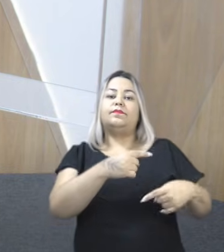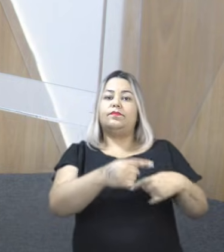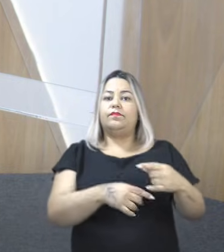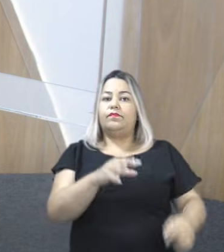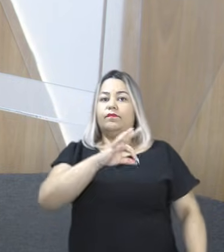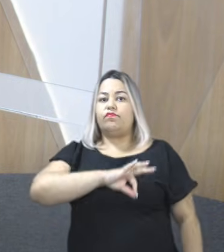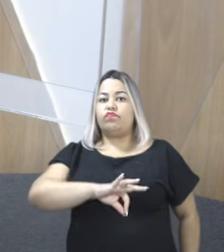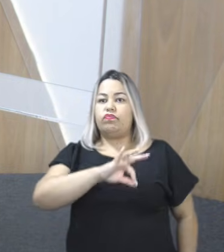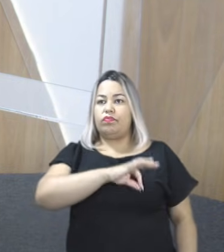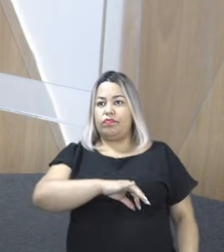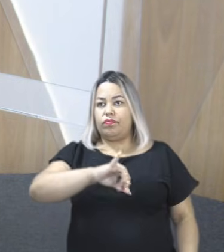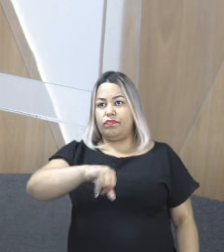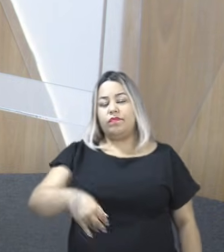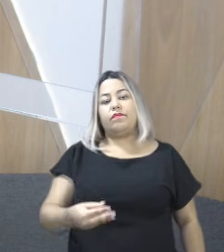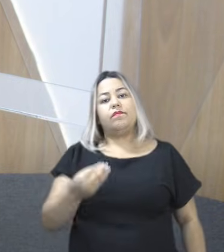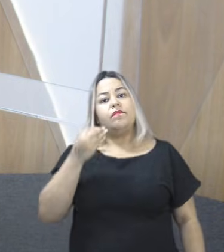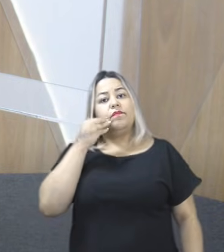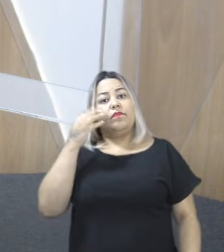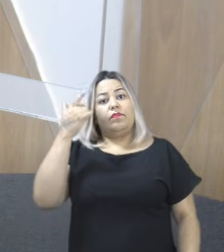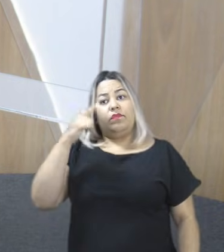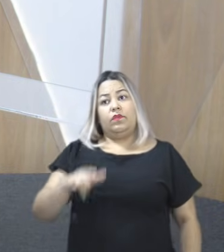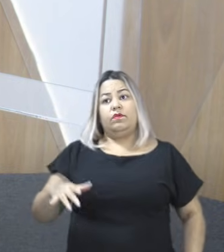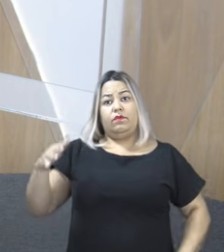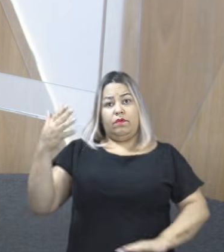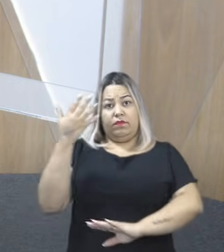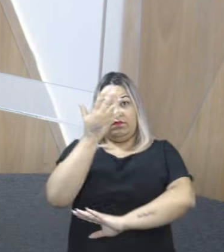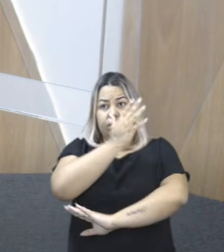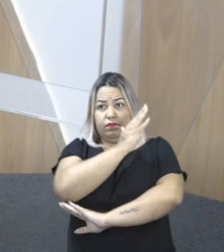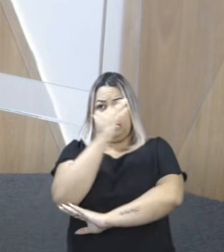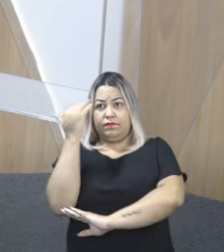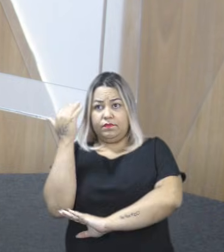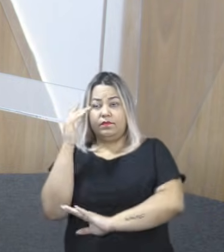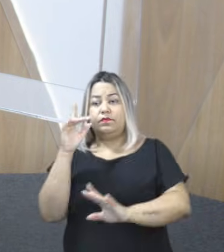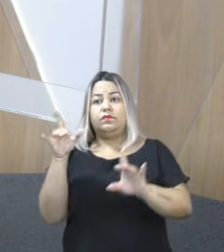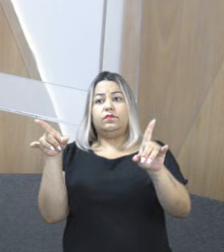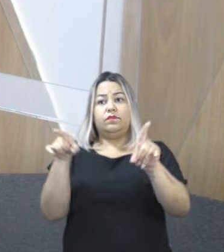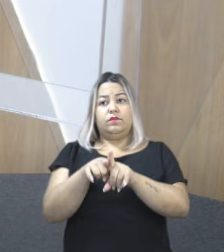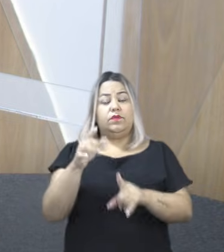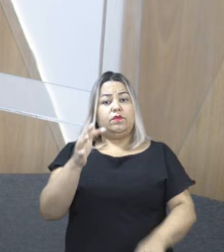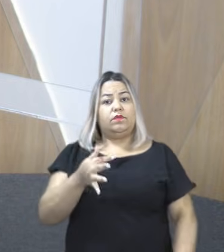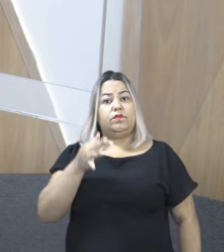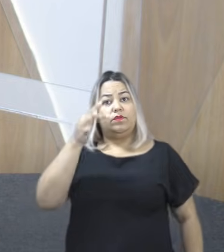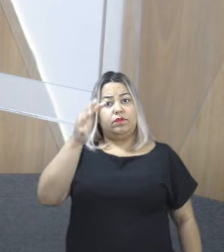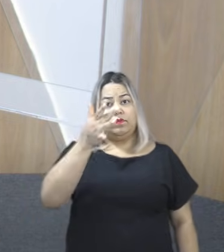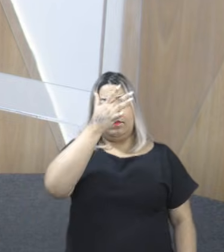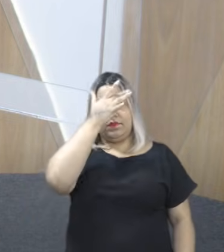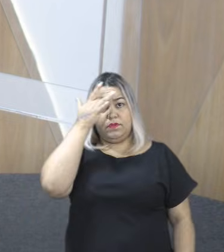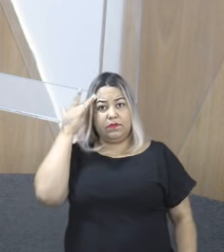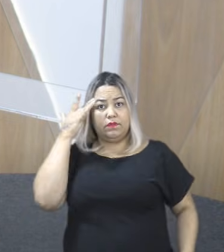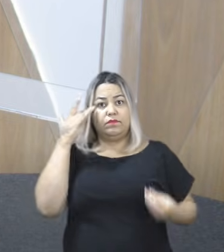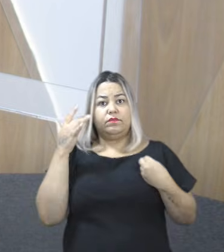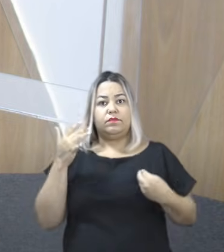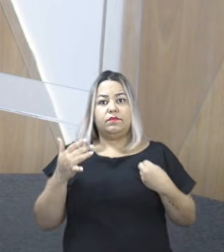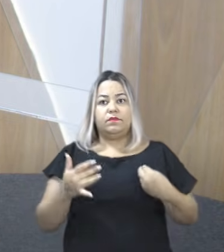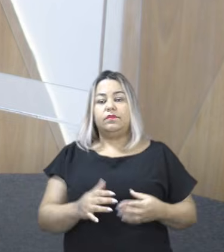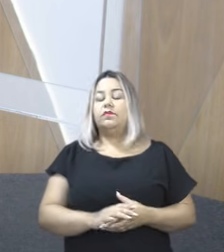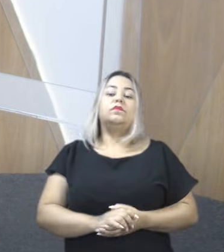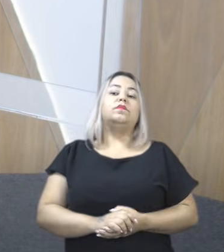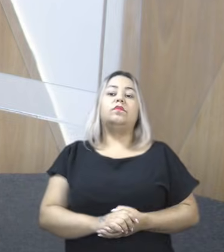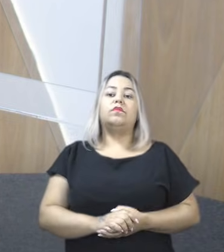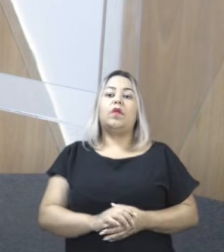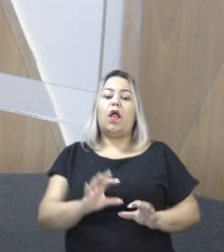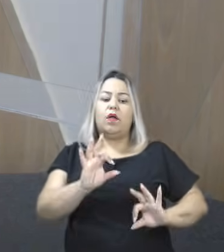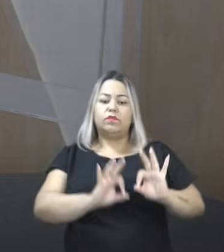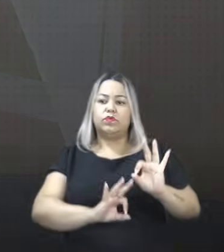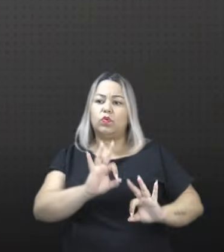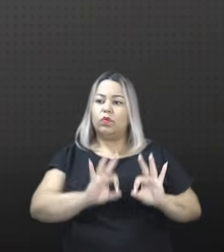e oportunidades, garantindo floresta em pé com prosperidade e futuro para quem vive nela. A